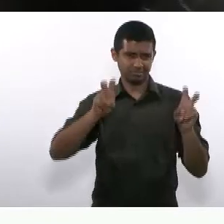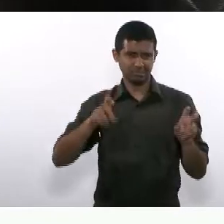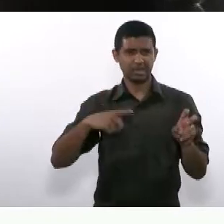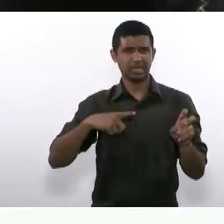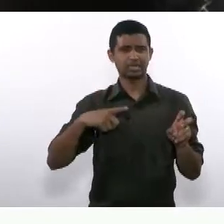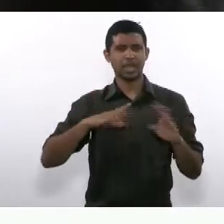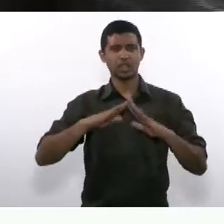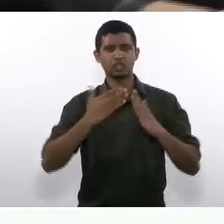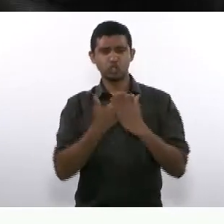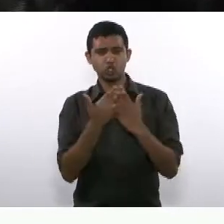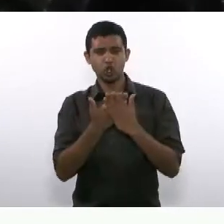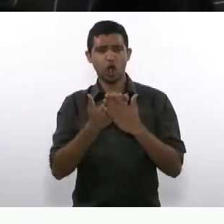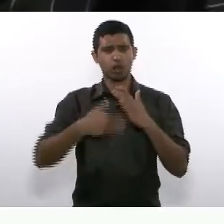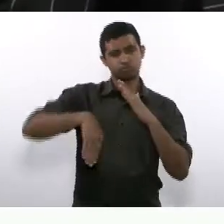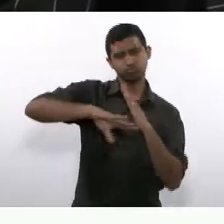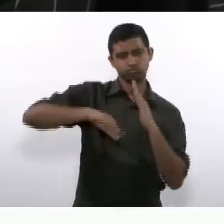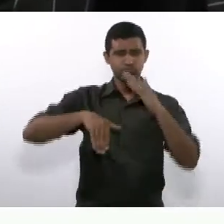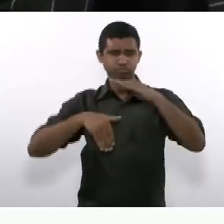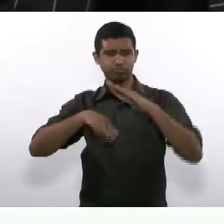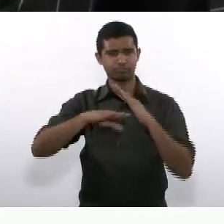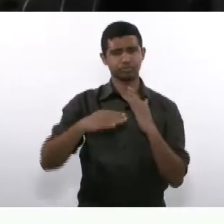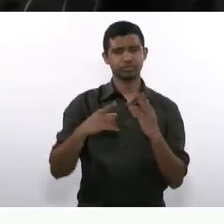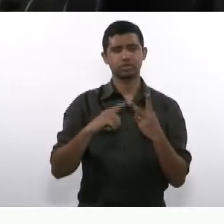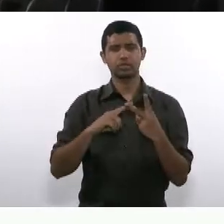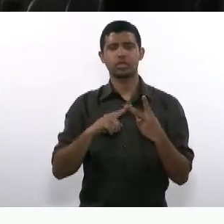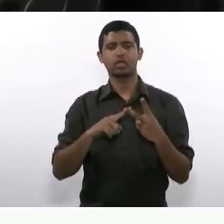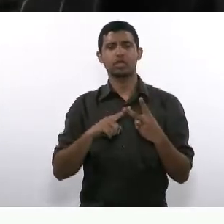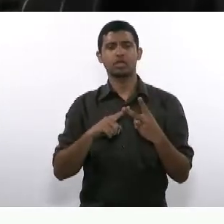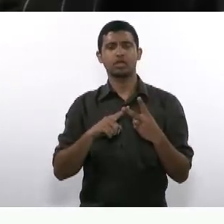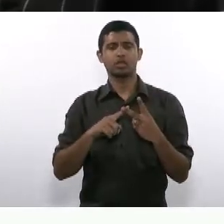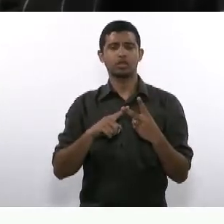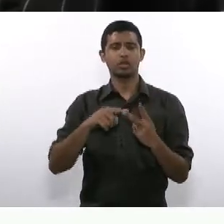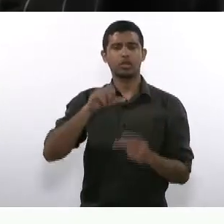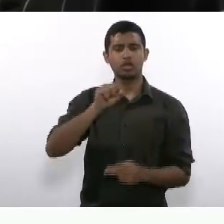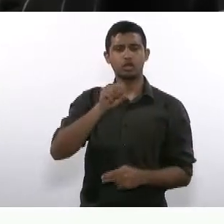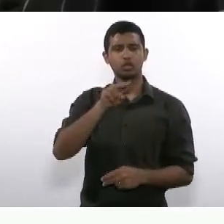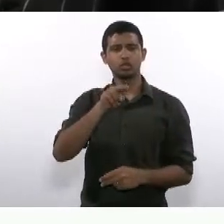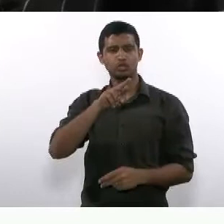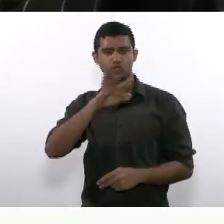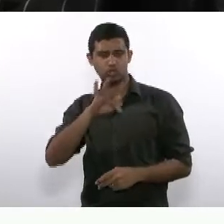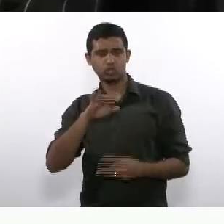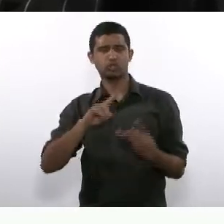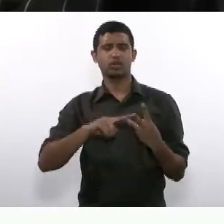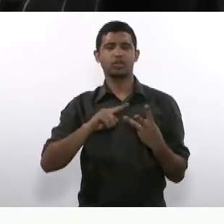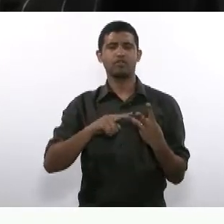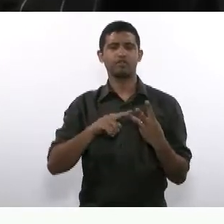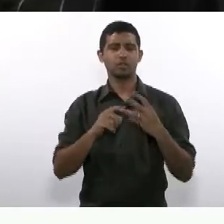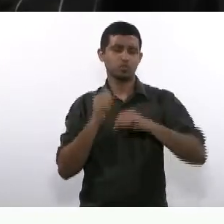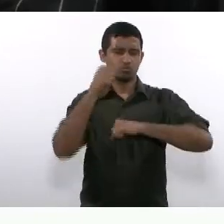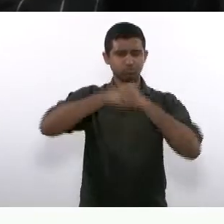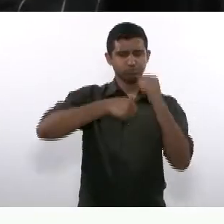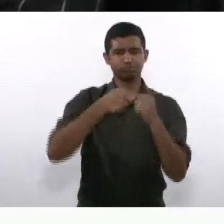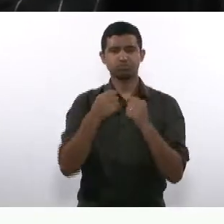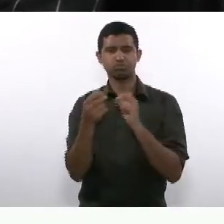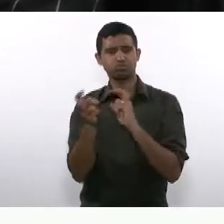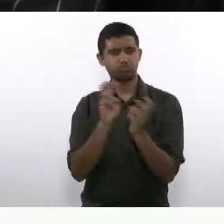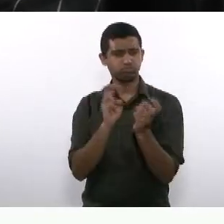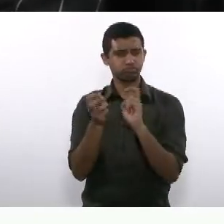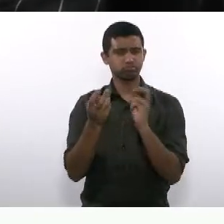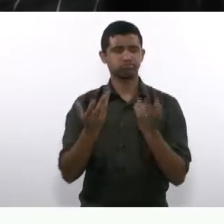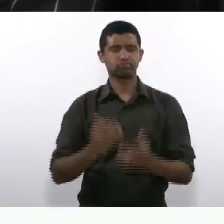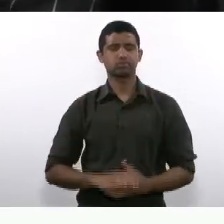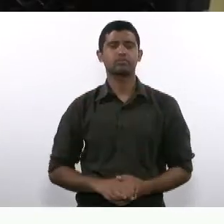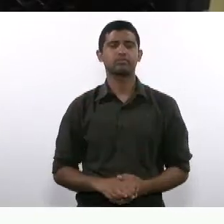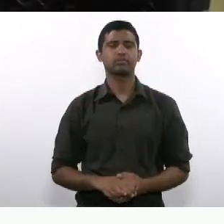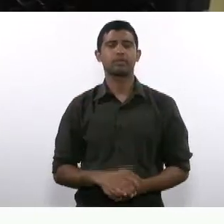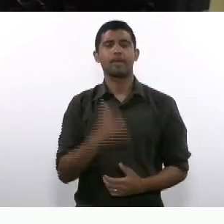artes marciais, surf, lutas, lazer, Mas capoeira. a despesa,